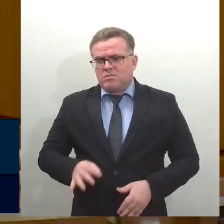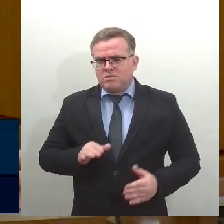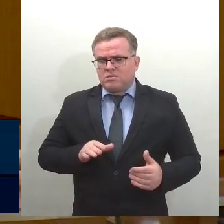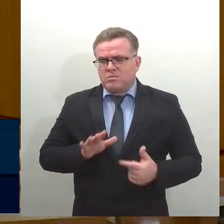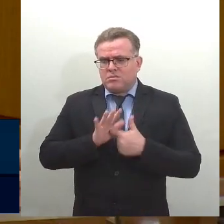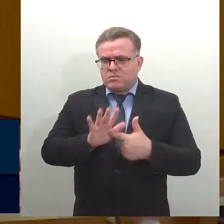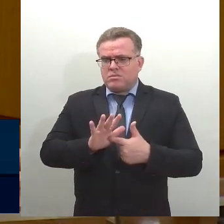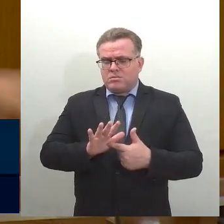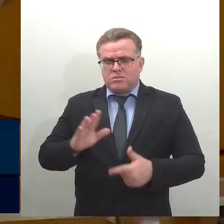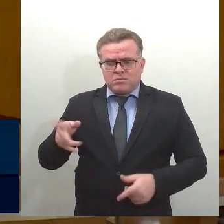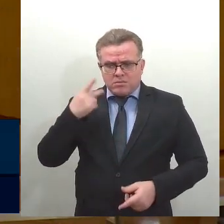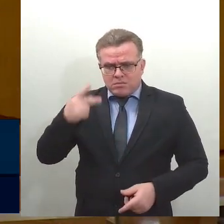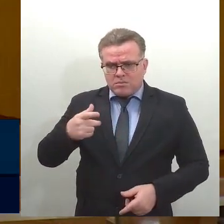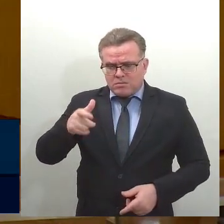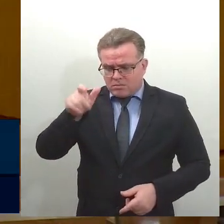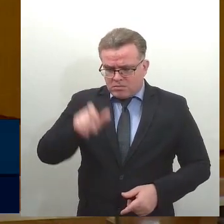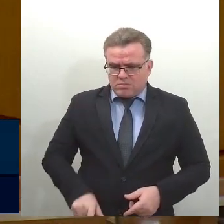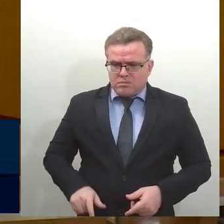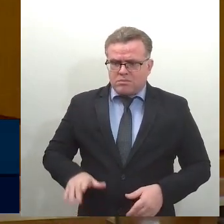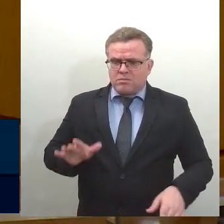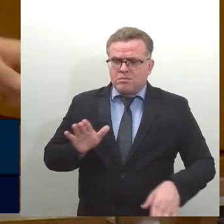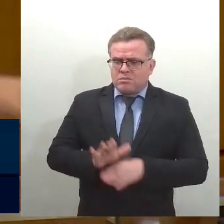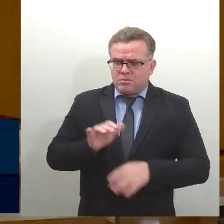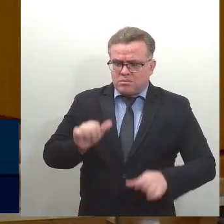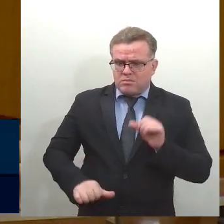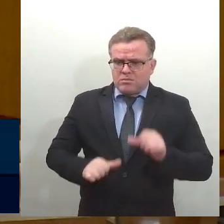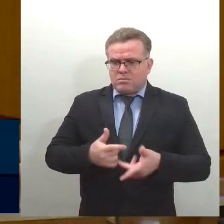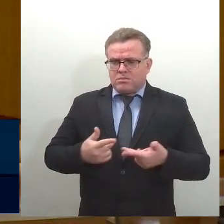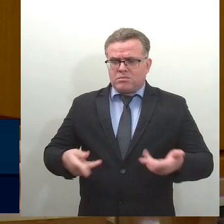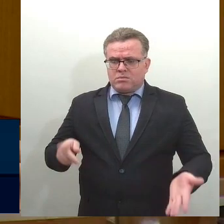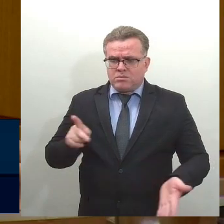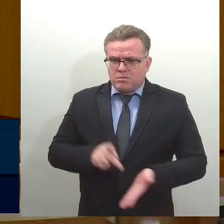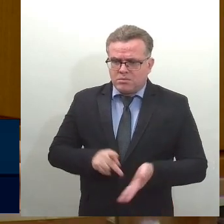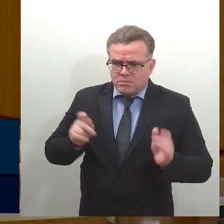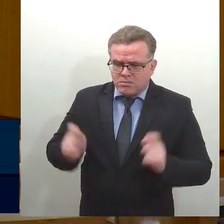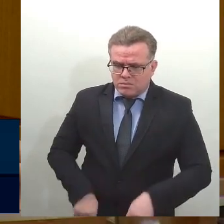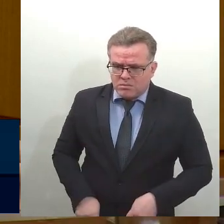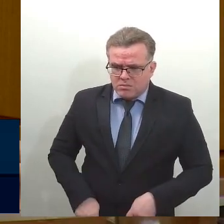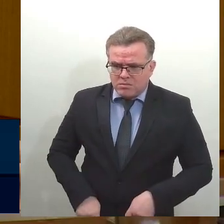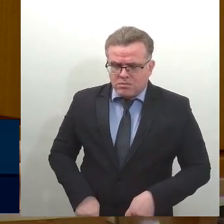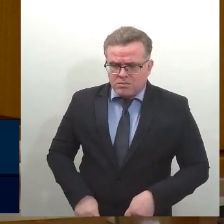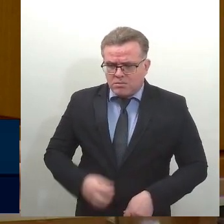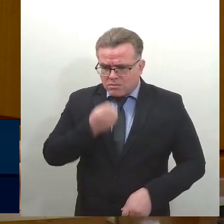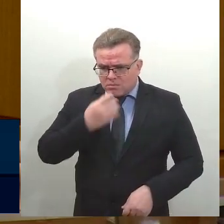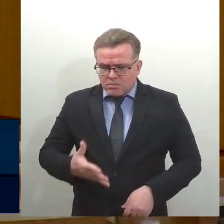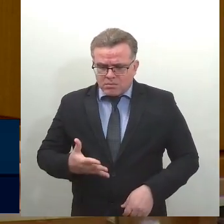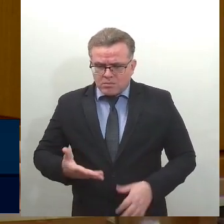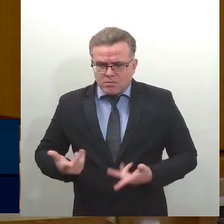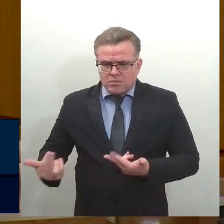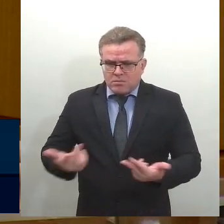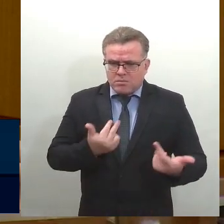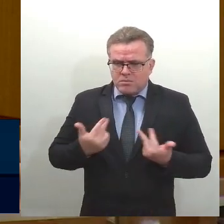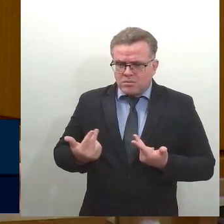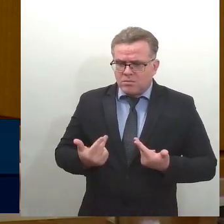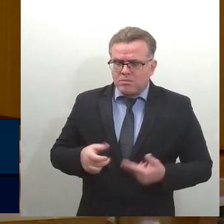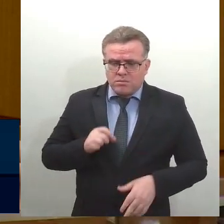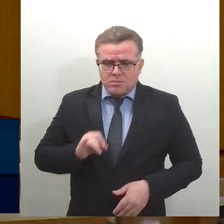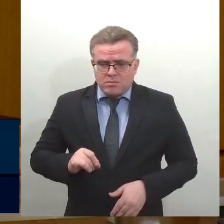a realidade social e melhorar o bem comum. Se assim não for, estamos fazendo